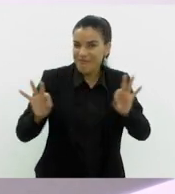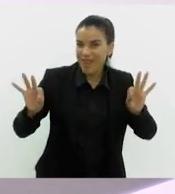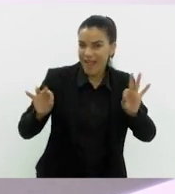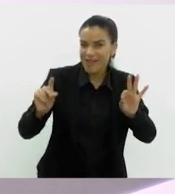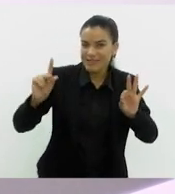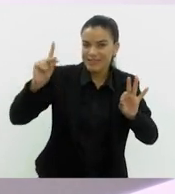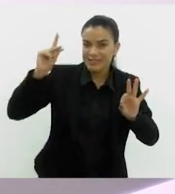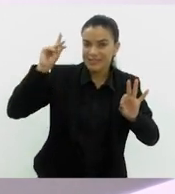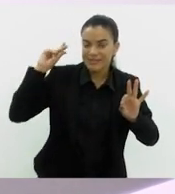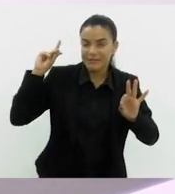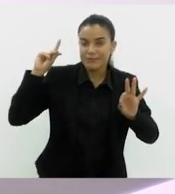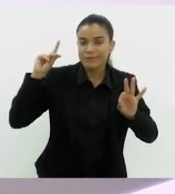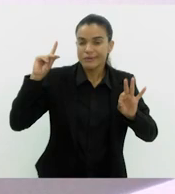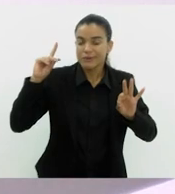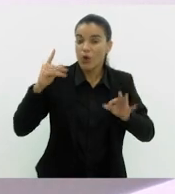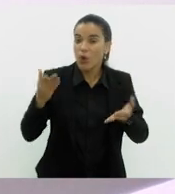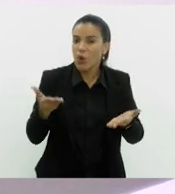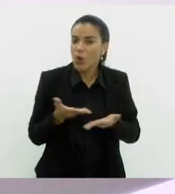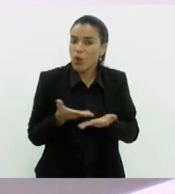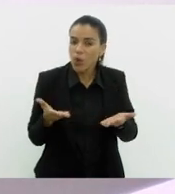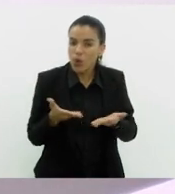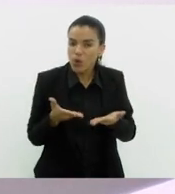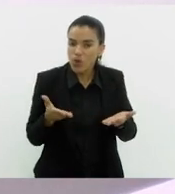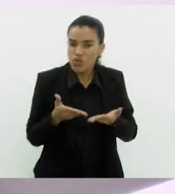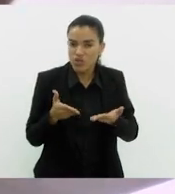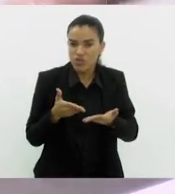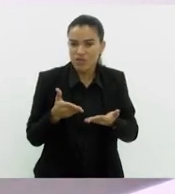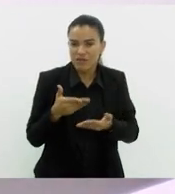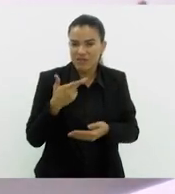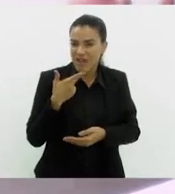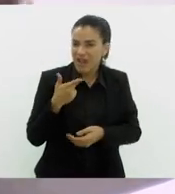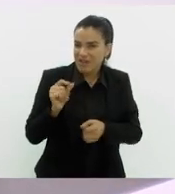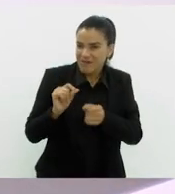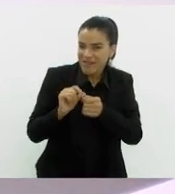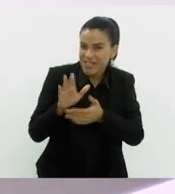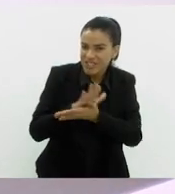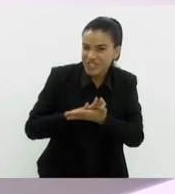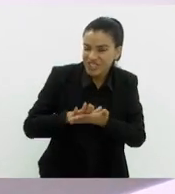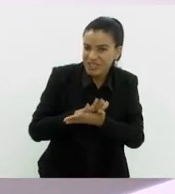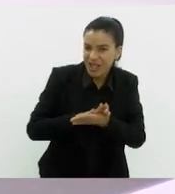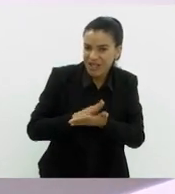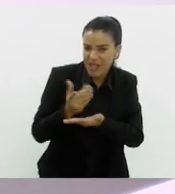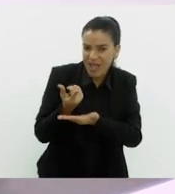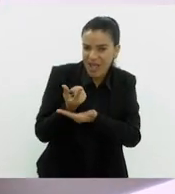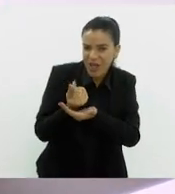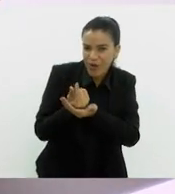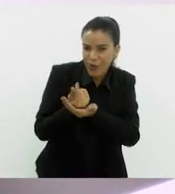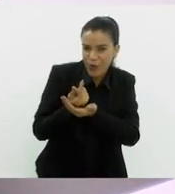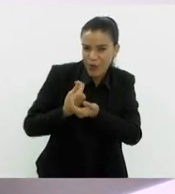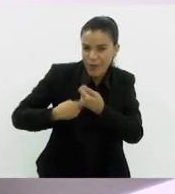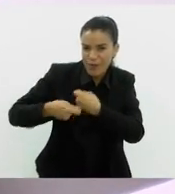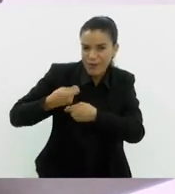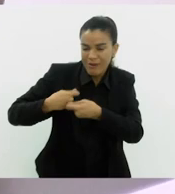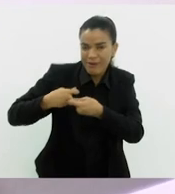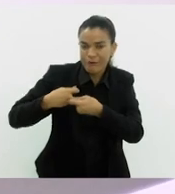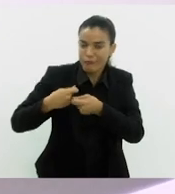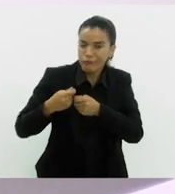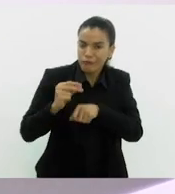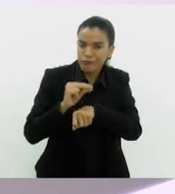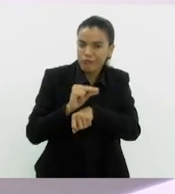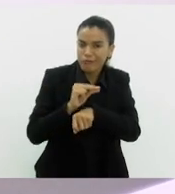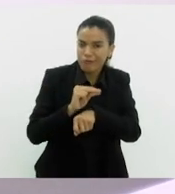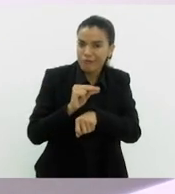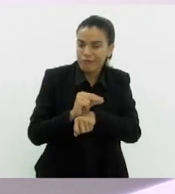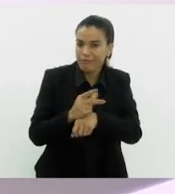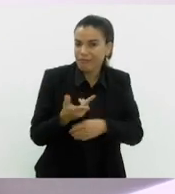Então, a gente ouvir hoje, passado, não faz nada, a economia do cuidado, como foi trazido, inclusive,